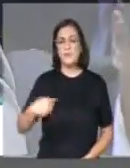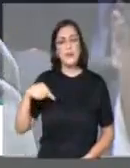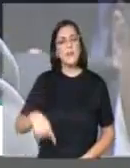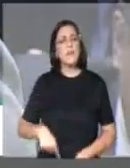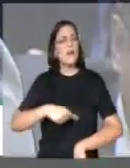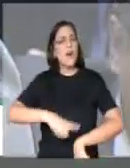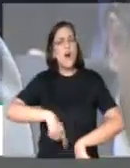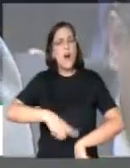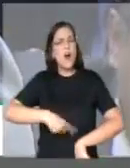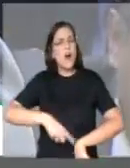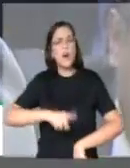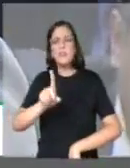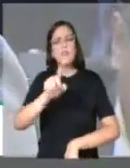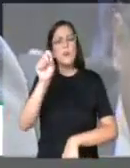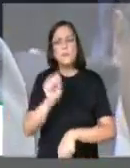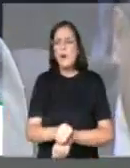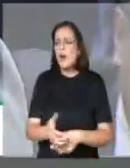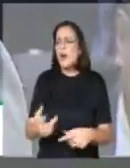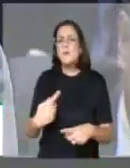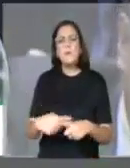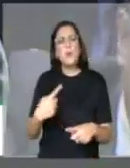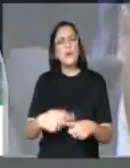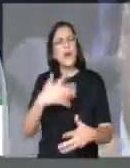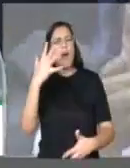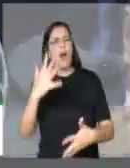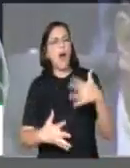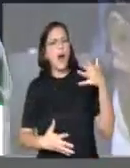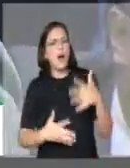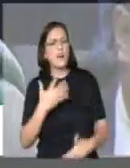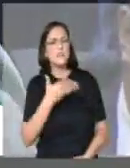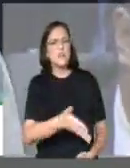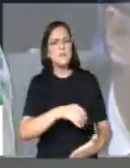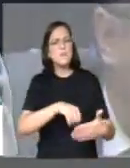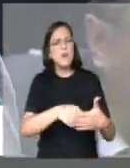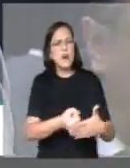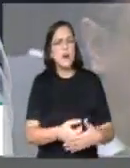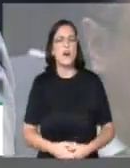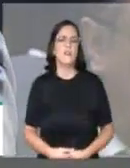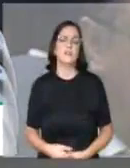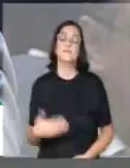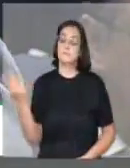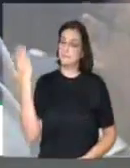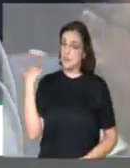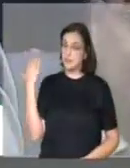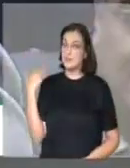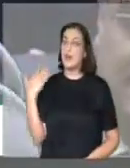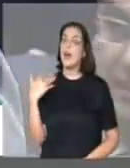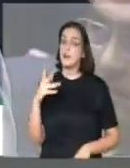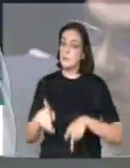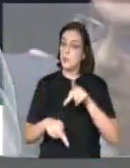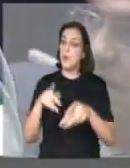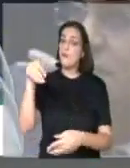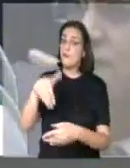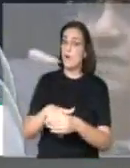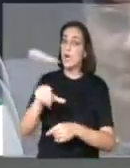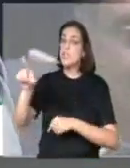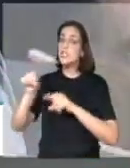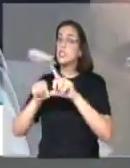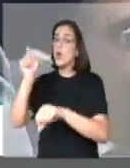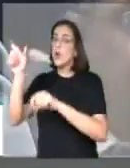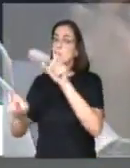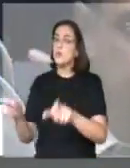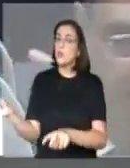intermináveis por causa dessas obstruções. A população deu um recado nas urnas. Eu sou uma novata na política, mas não vim